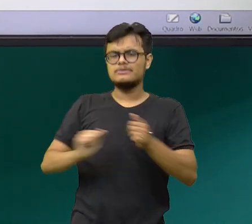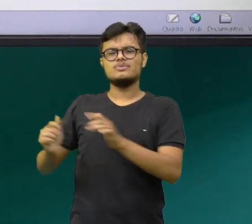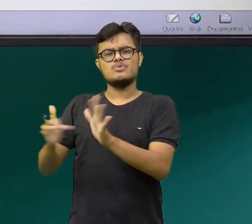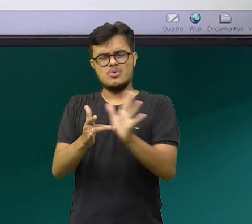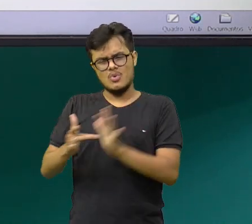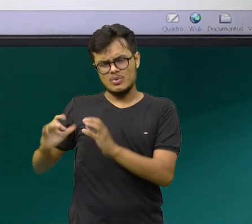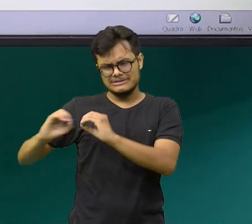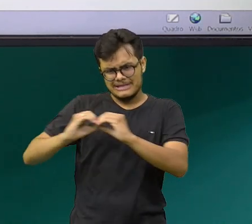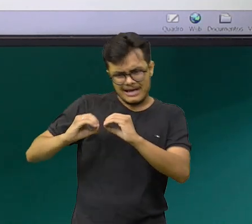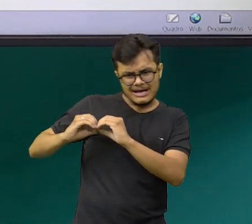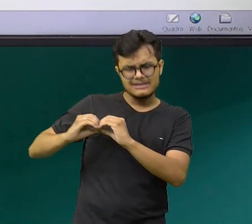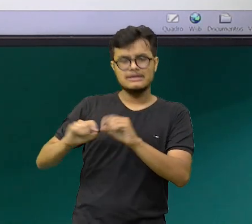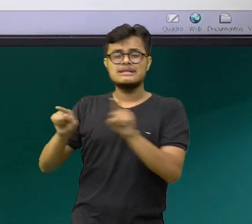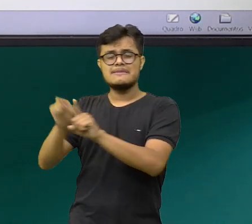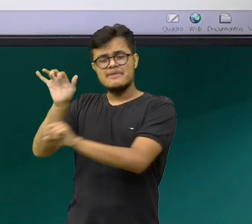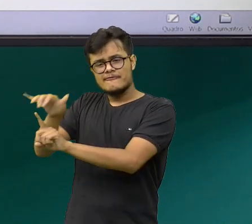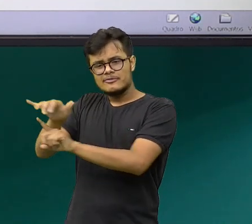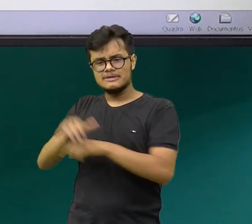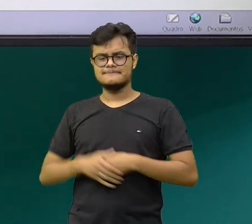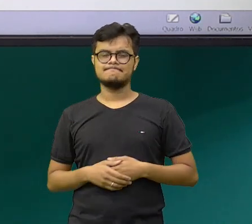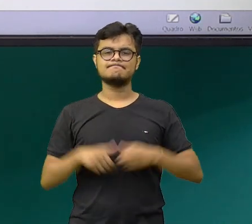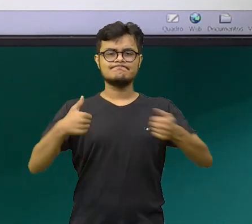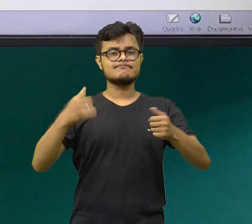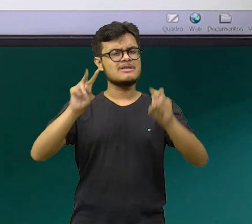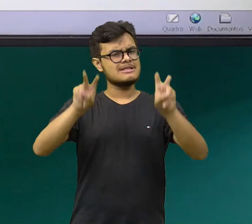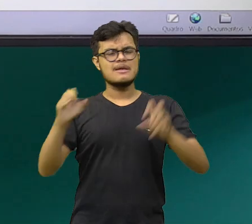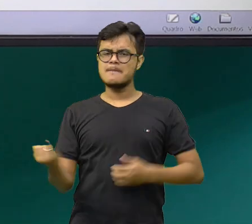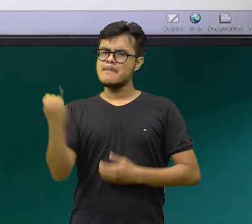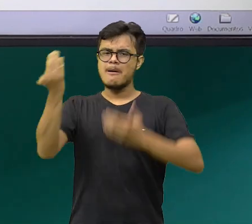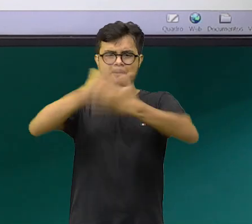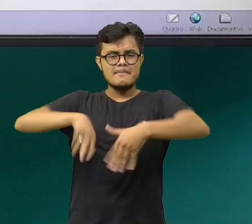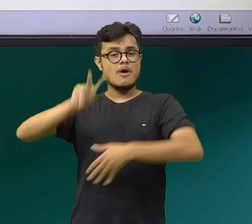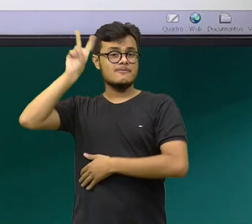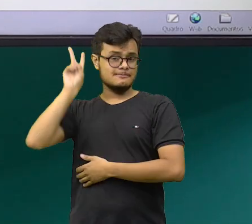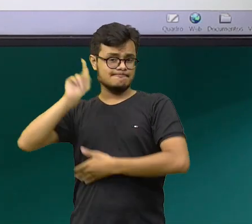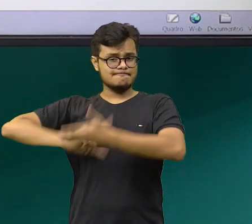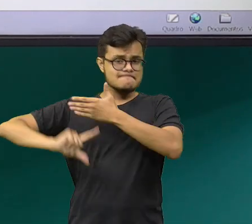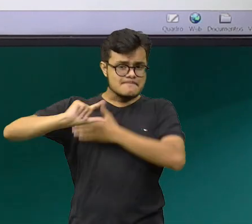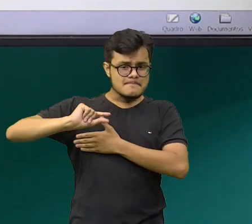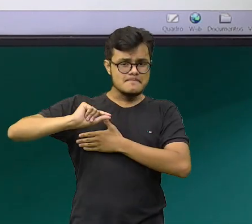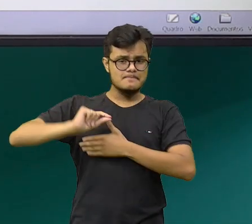contato, atrito e indução. Assuntos importantíssimos para você que vai fazer o